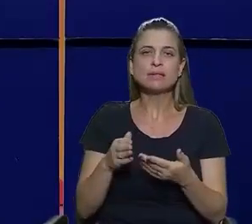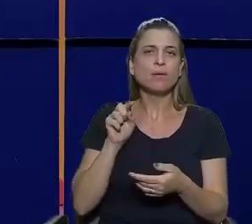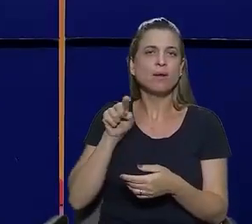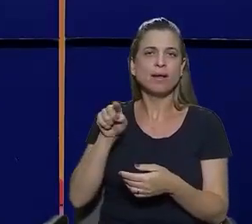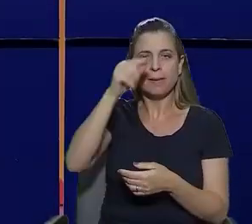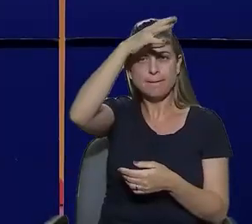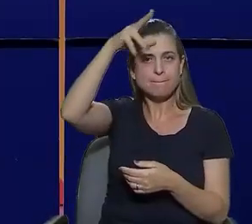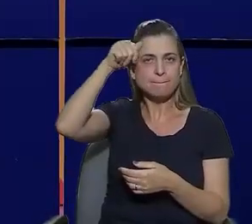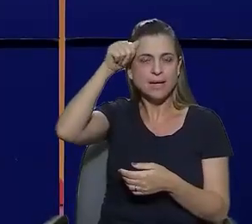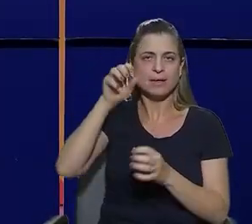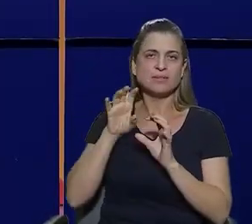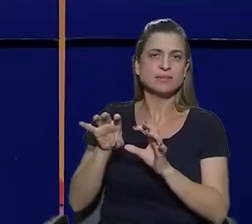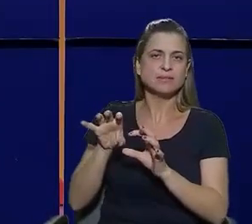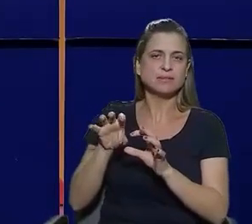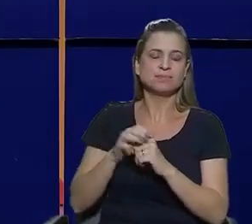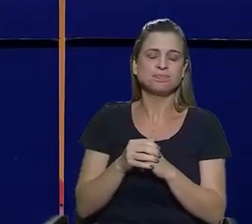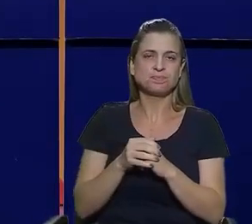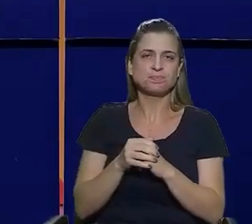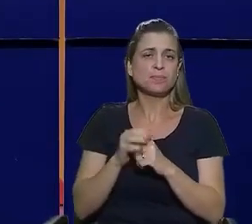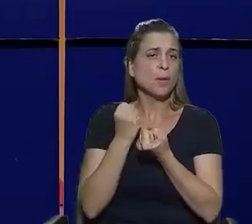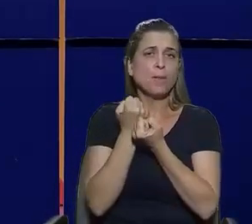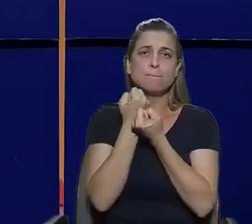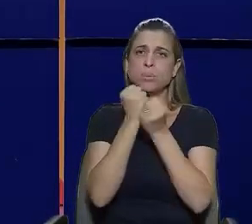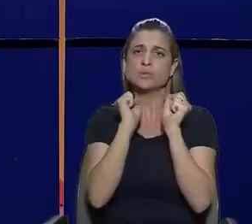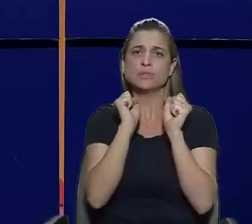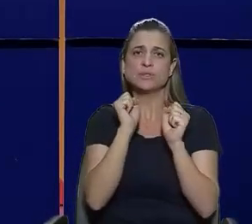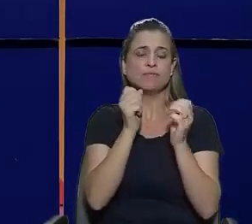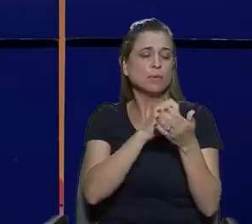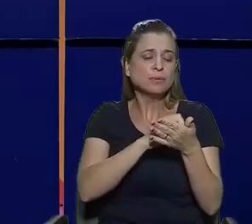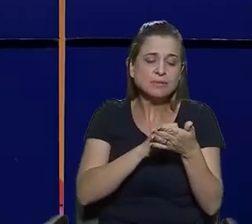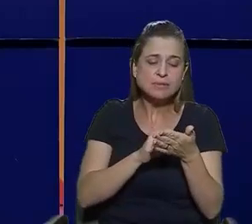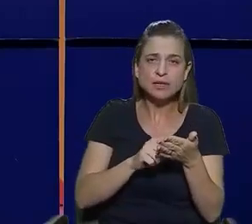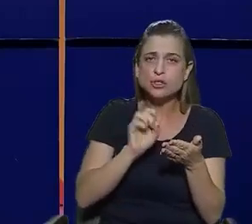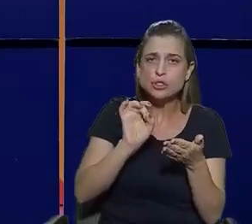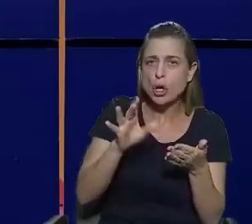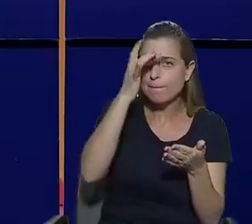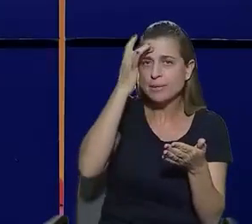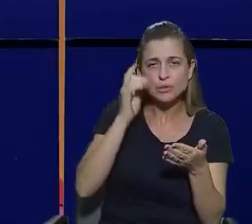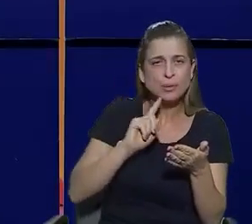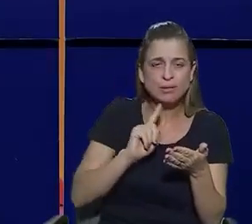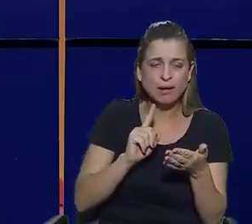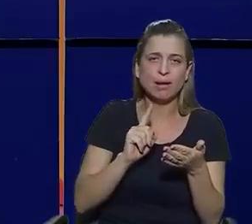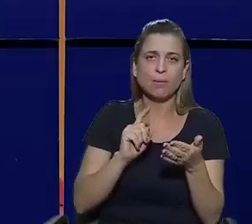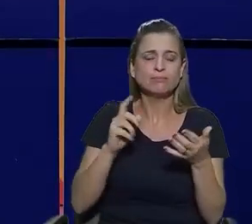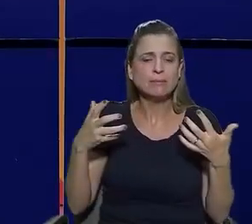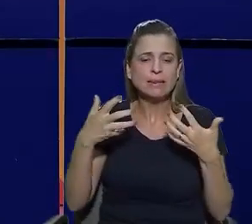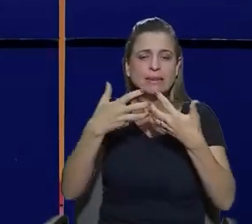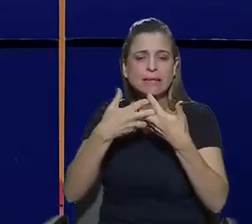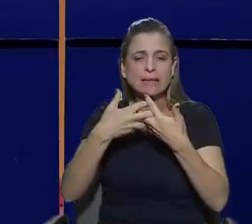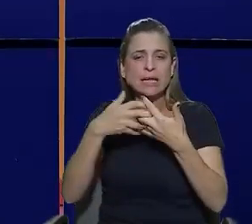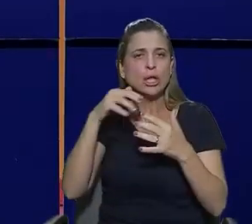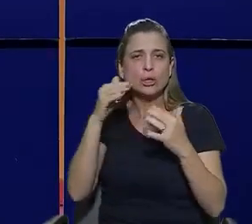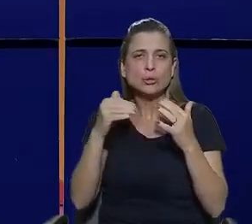é impossível escrever só sobre pessoas. Eu preciso entrelaçar clima, paisagem e gente, porque a gente